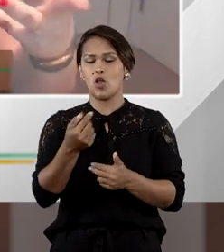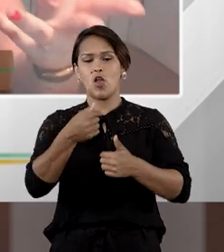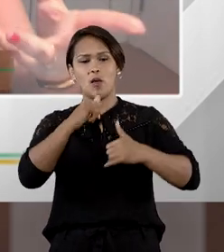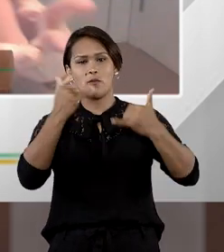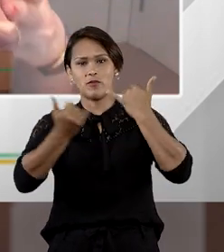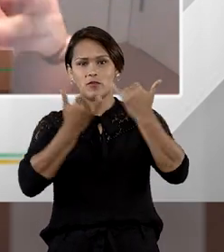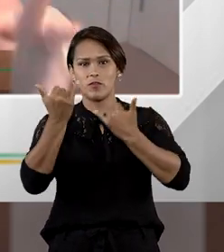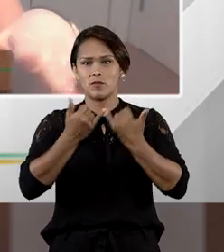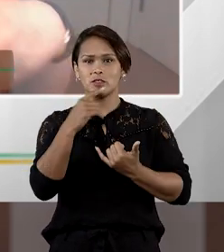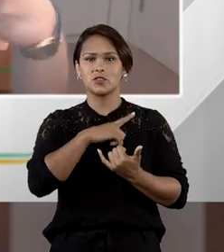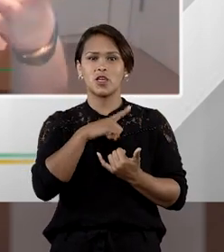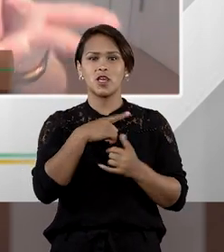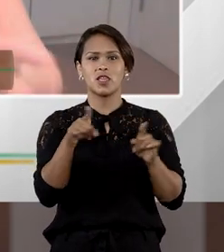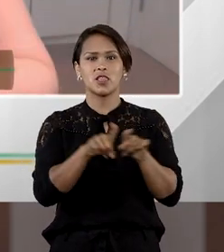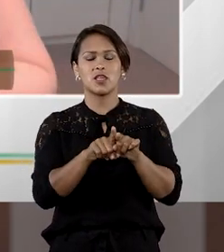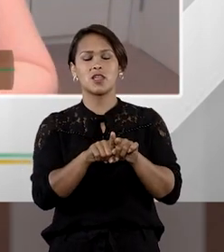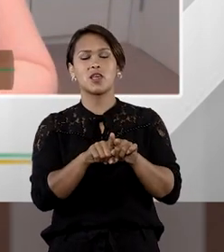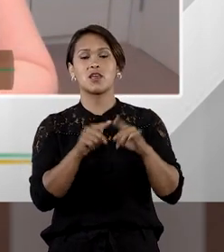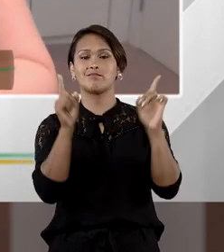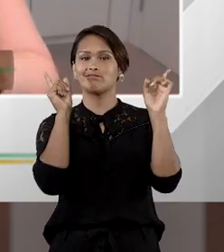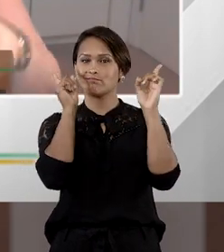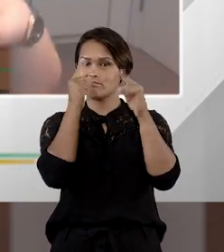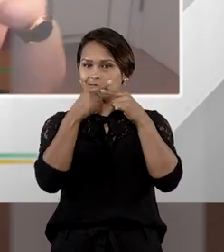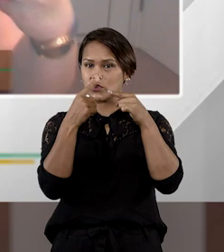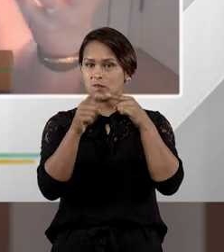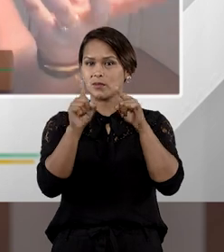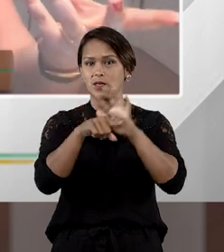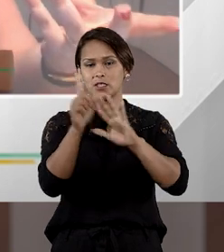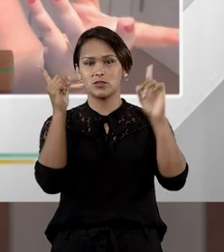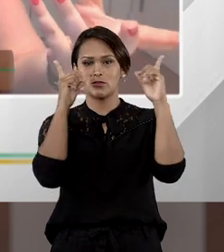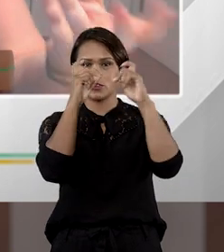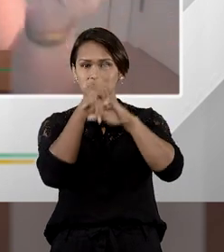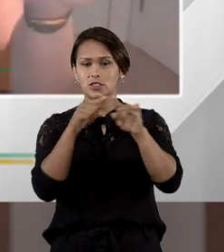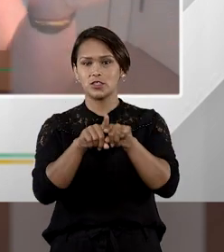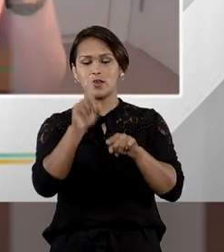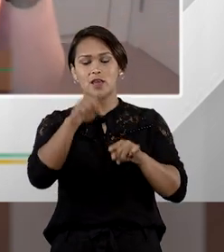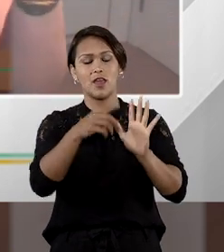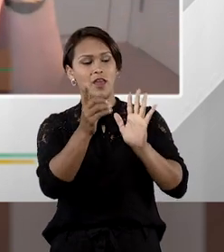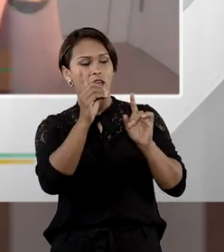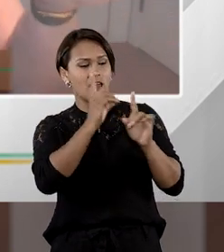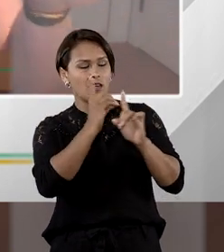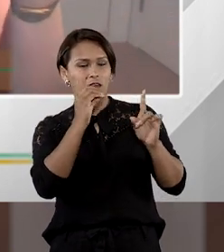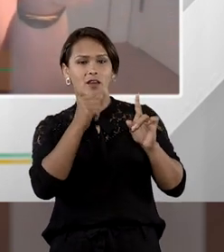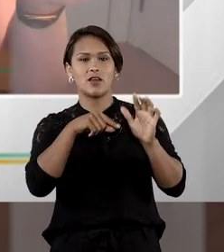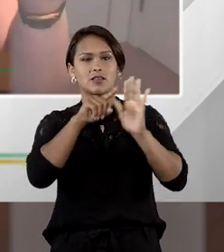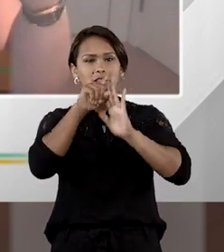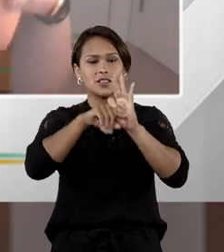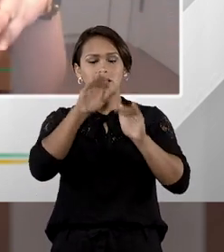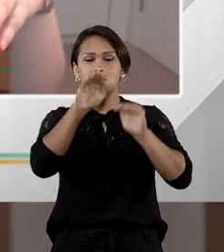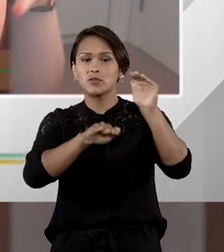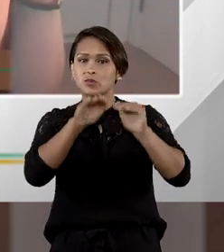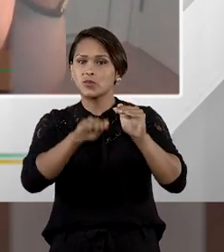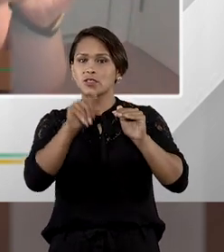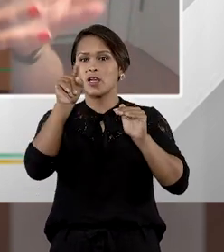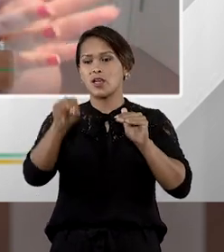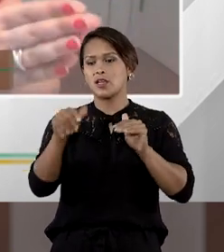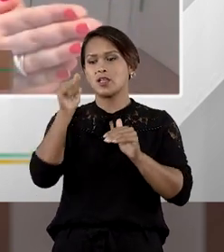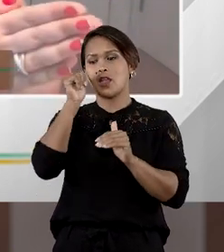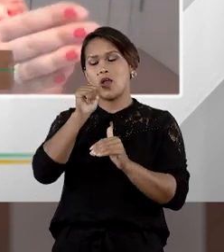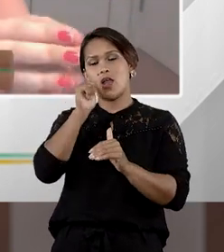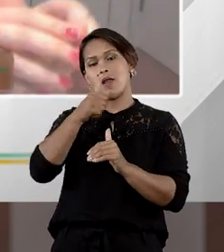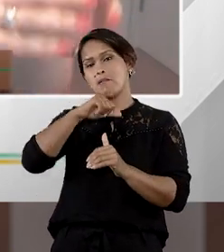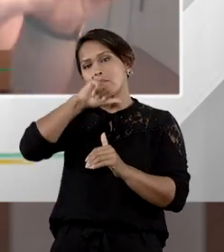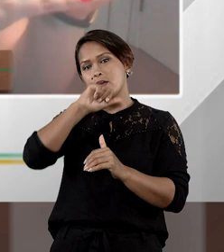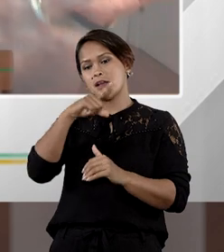ser obtidos, o que costuma ser bastante problemático. E aí, a partir dessa identificação, eu vou ter que analisar a proporção. Bom, então, a mãe,